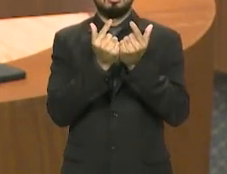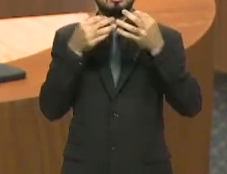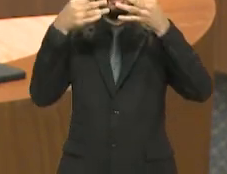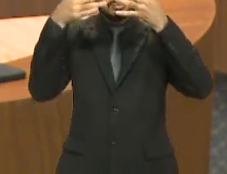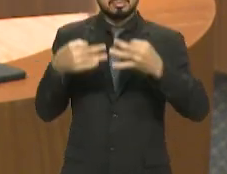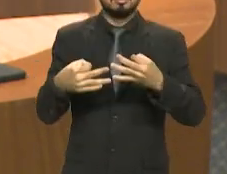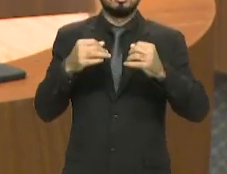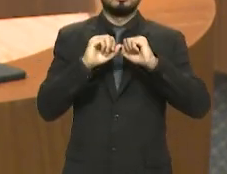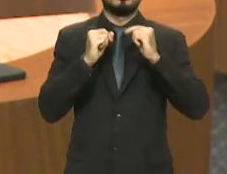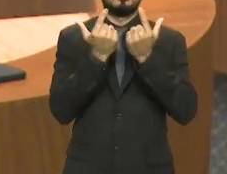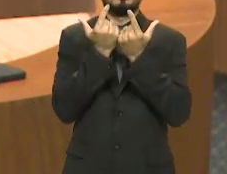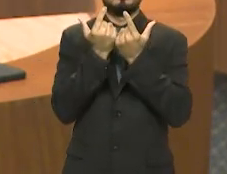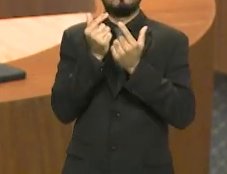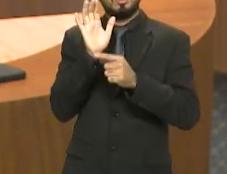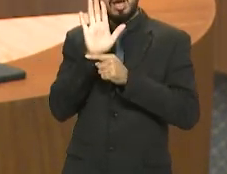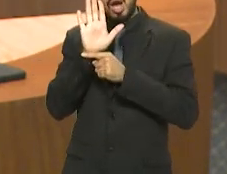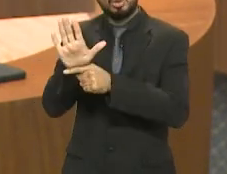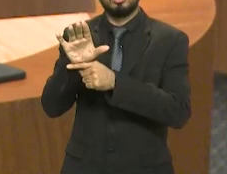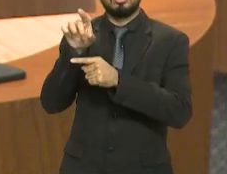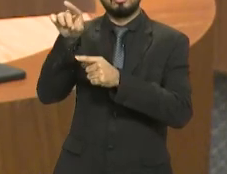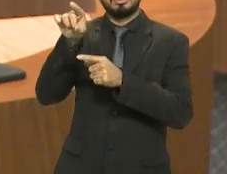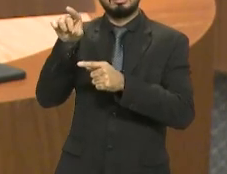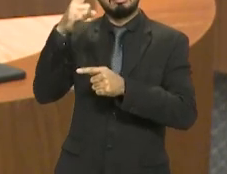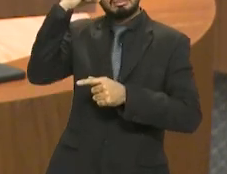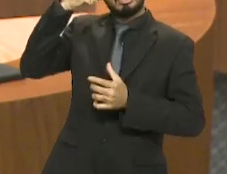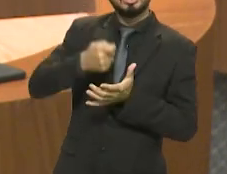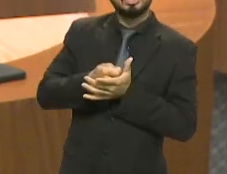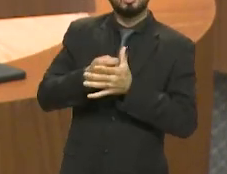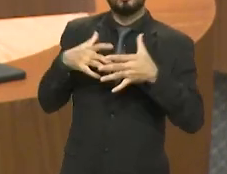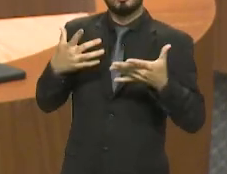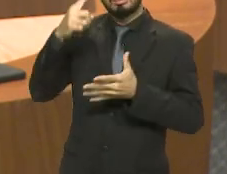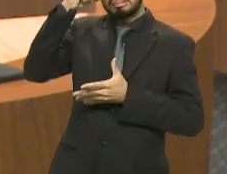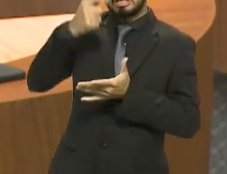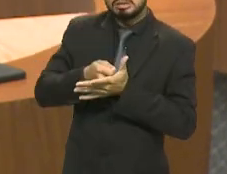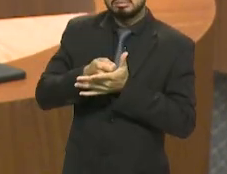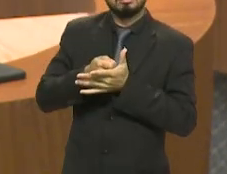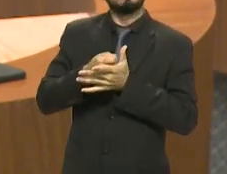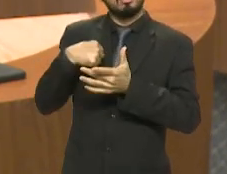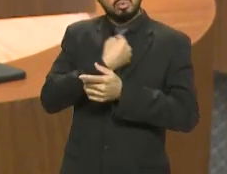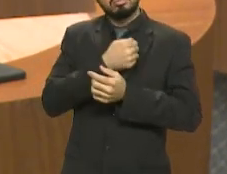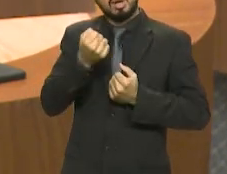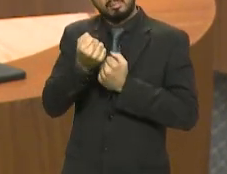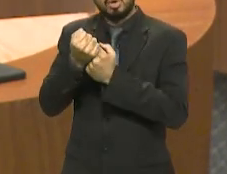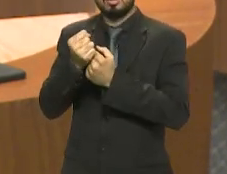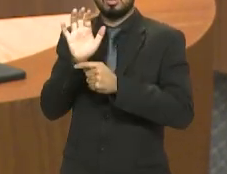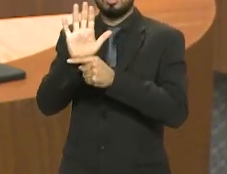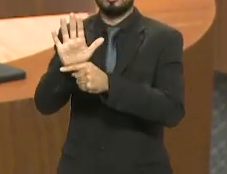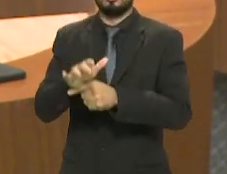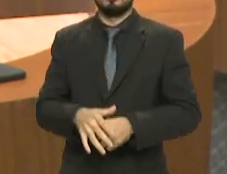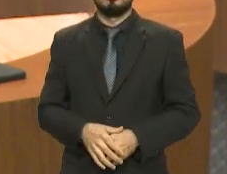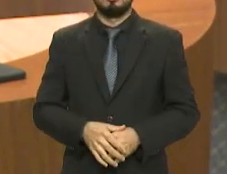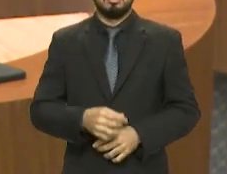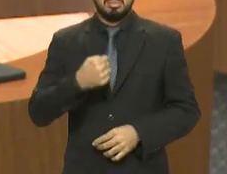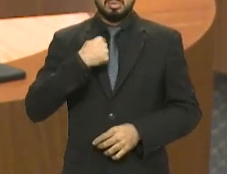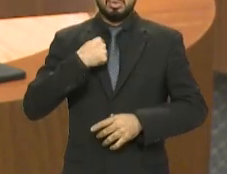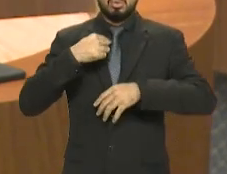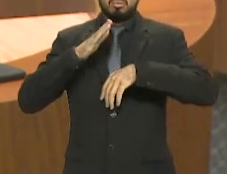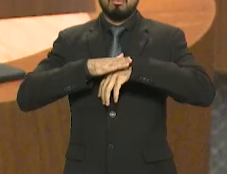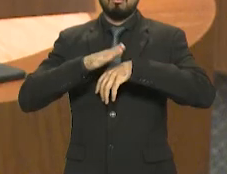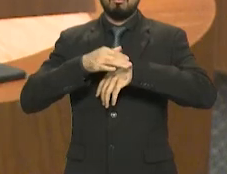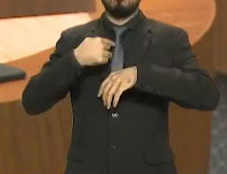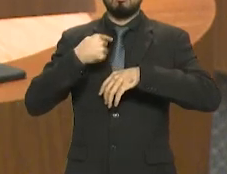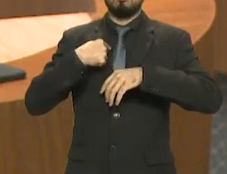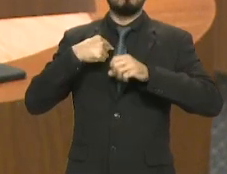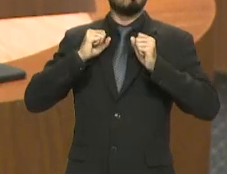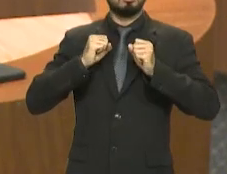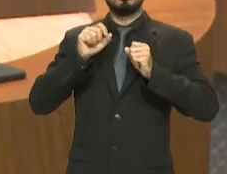suas convicções e nas suas postulações diante desse grupo. Eu me coloco como um deles, porque entendo que